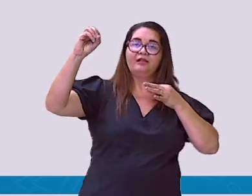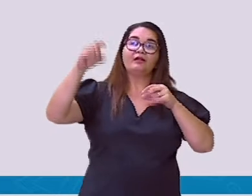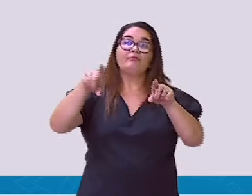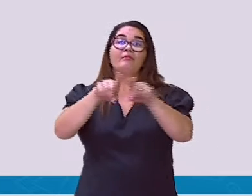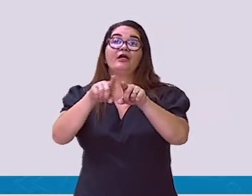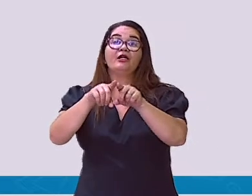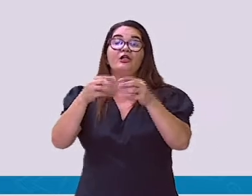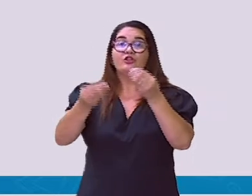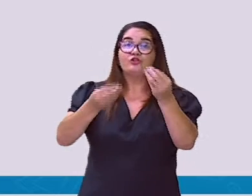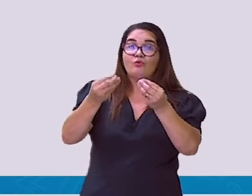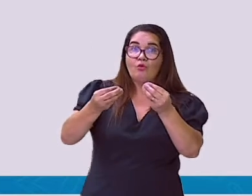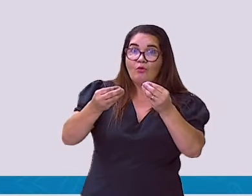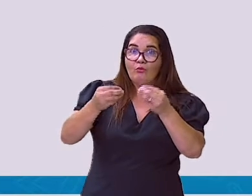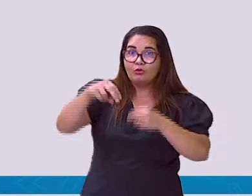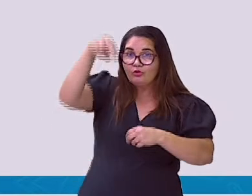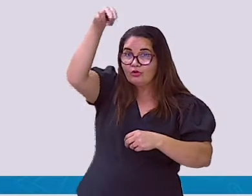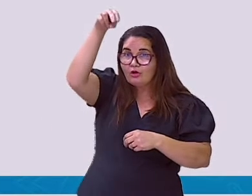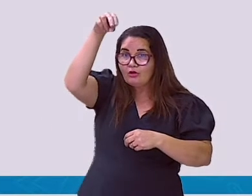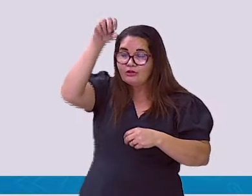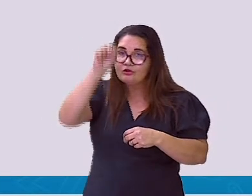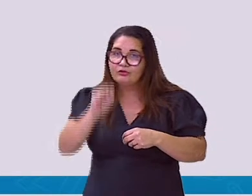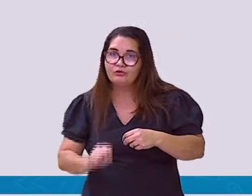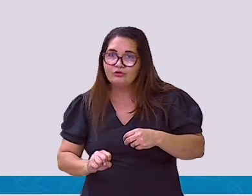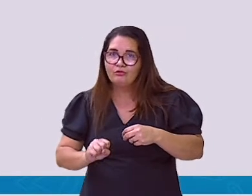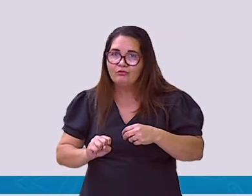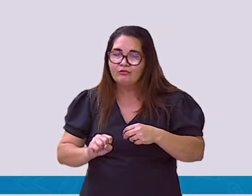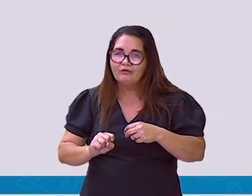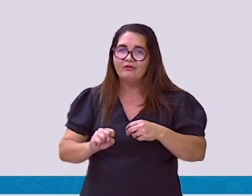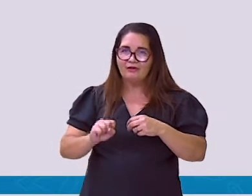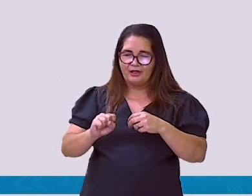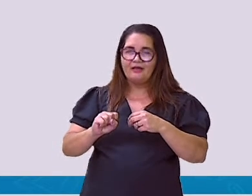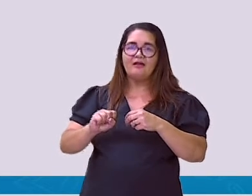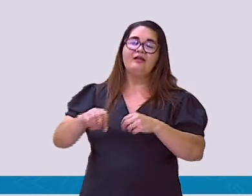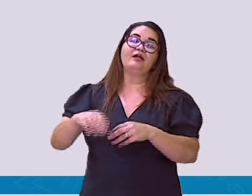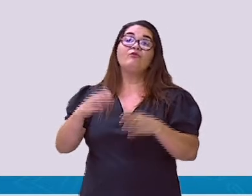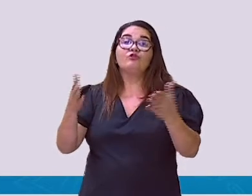graus, norte ou sul. Tranquilo?